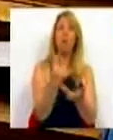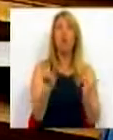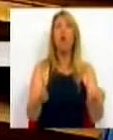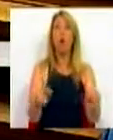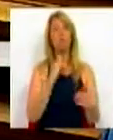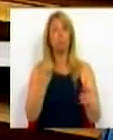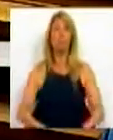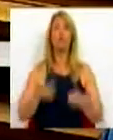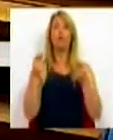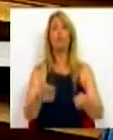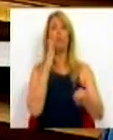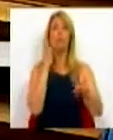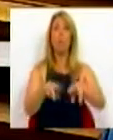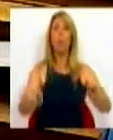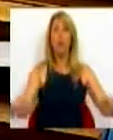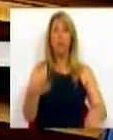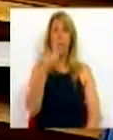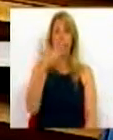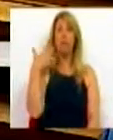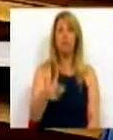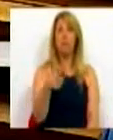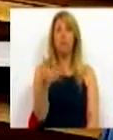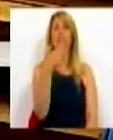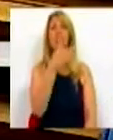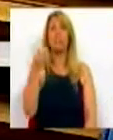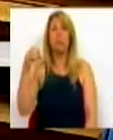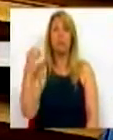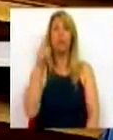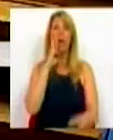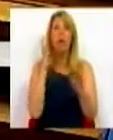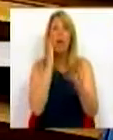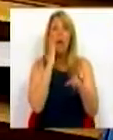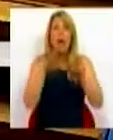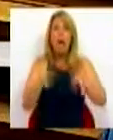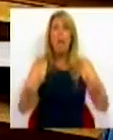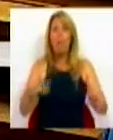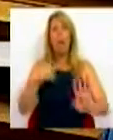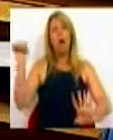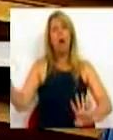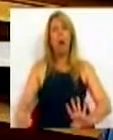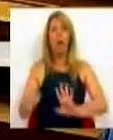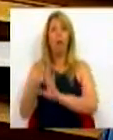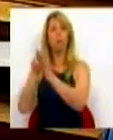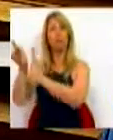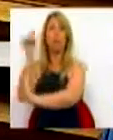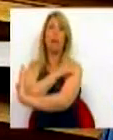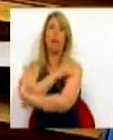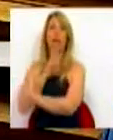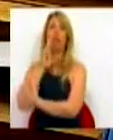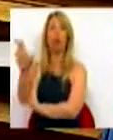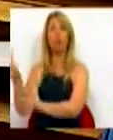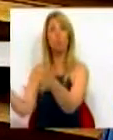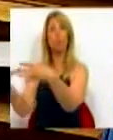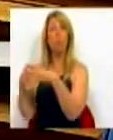camas, 7.700 camas, em detrimento da domiciliação das respostas comunitárias, com